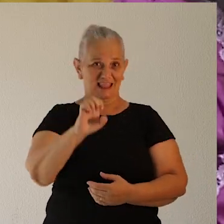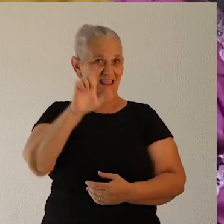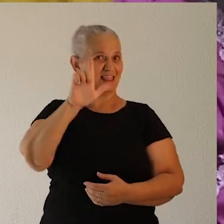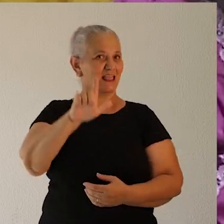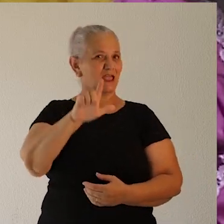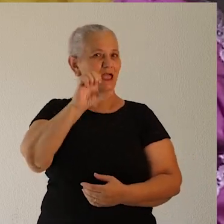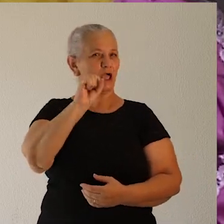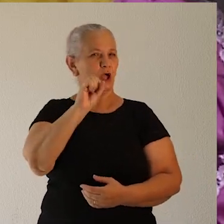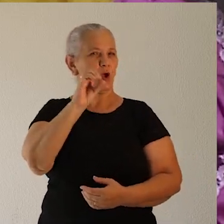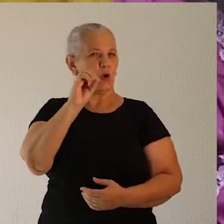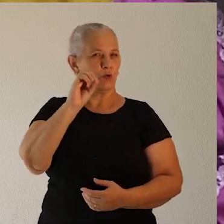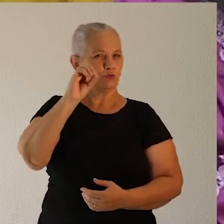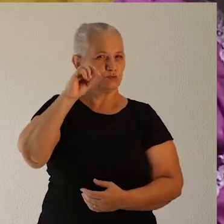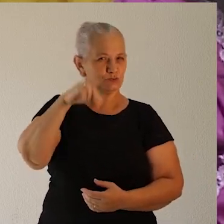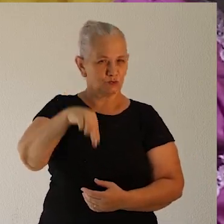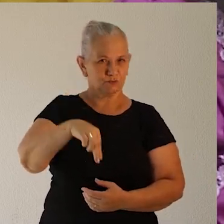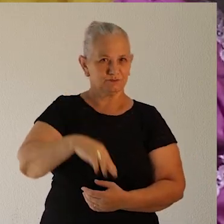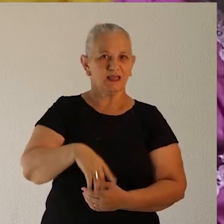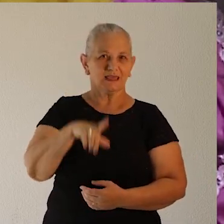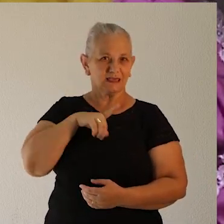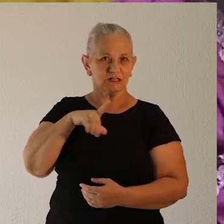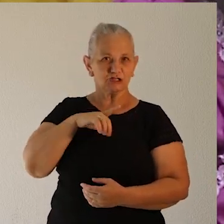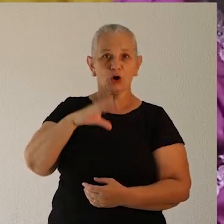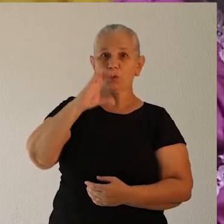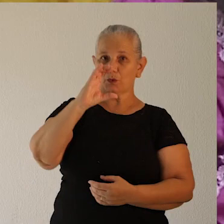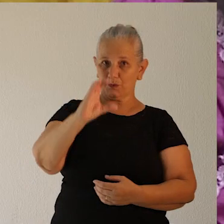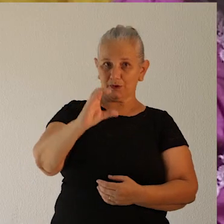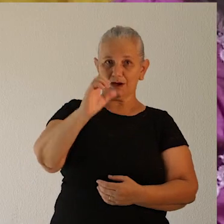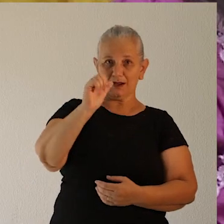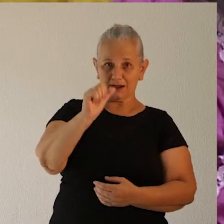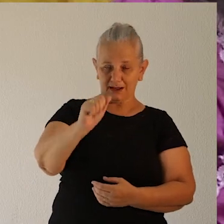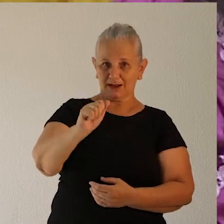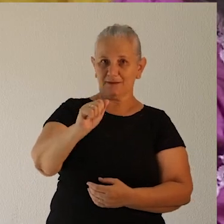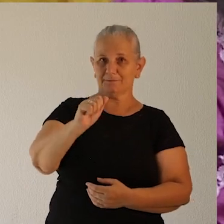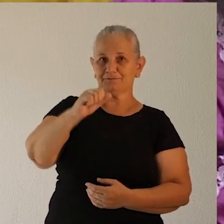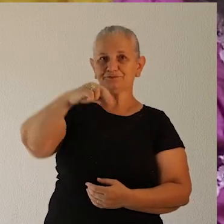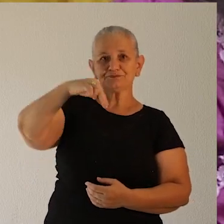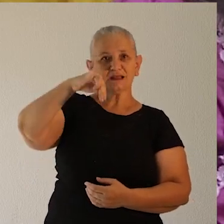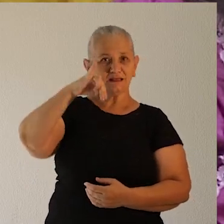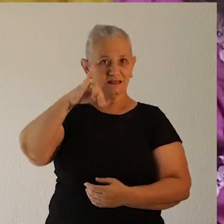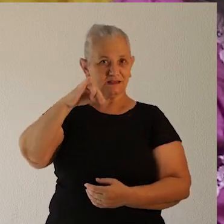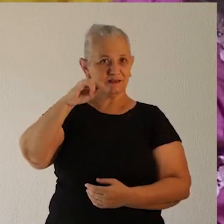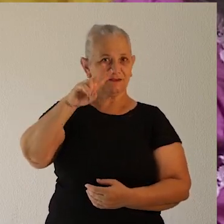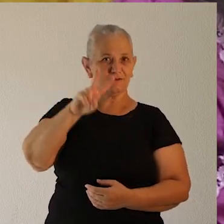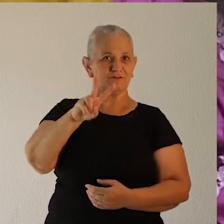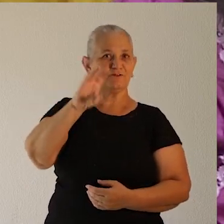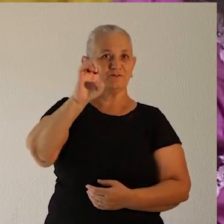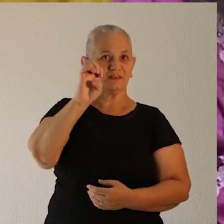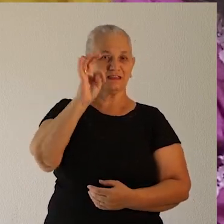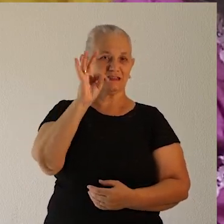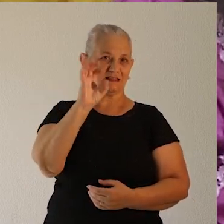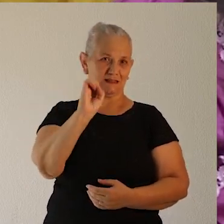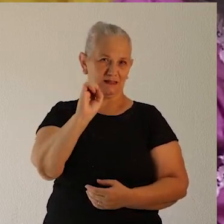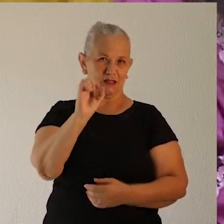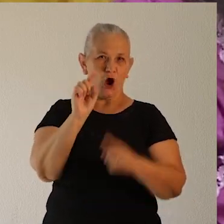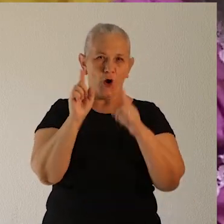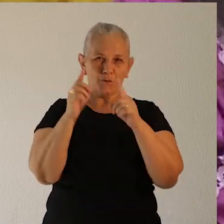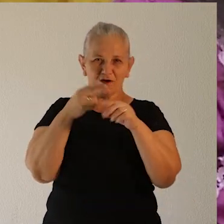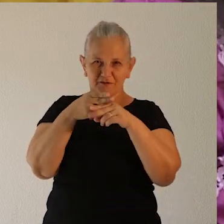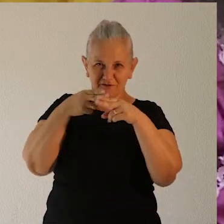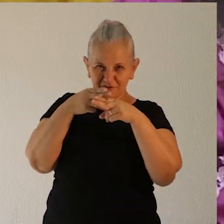com um canivetinho, o canivete dele para fazer... Fumava cachimbo, né? Eduardo está gesticulando com as